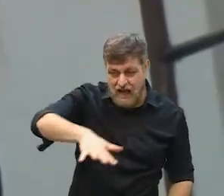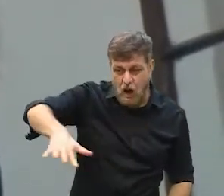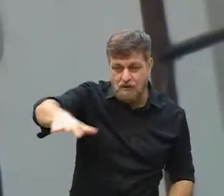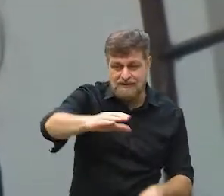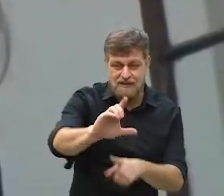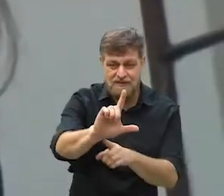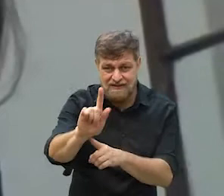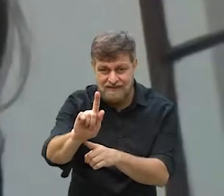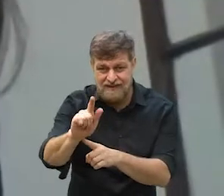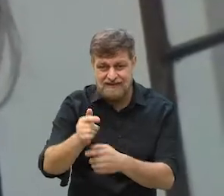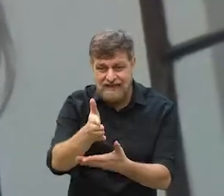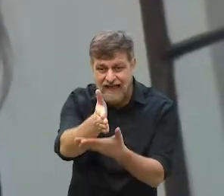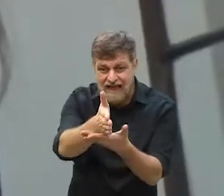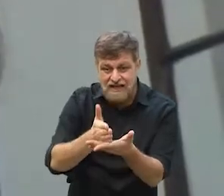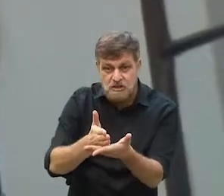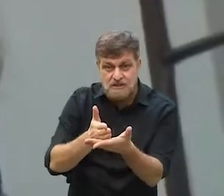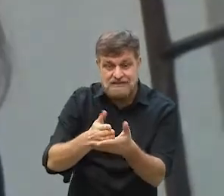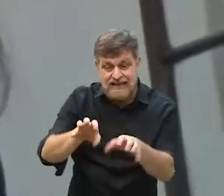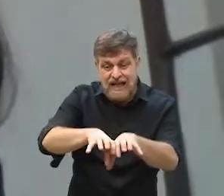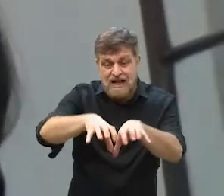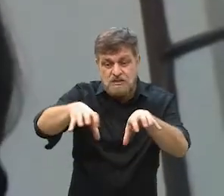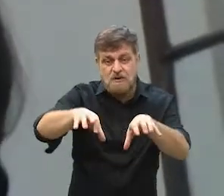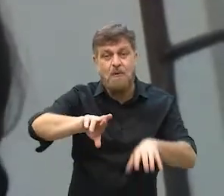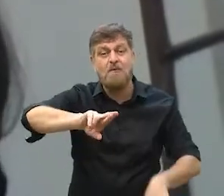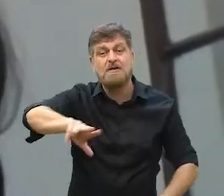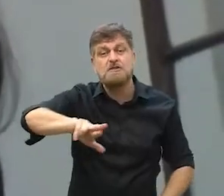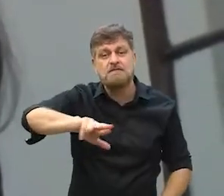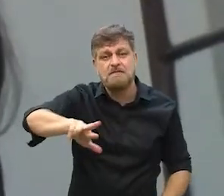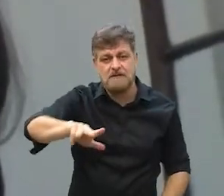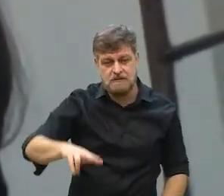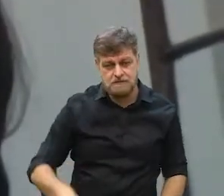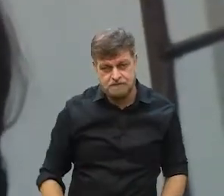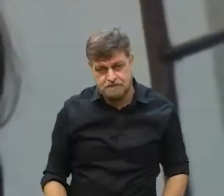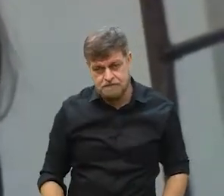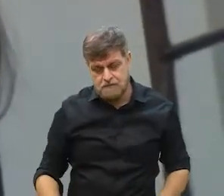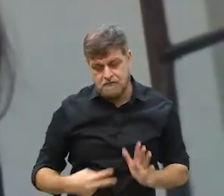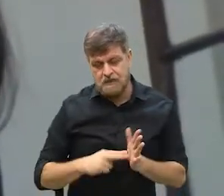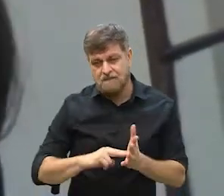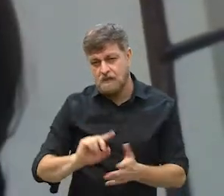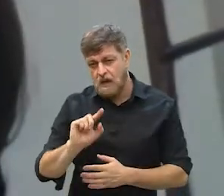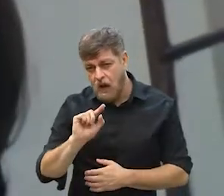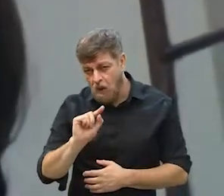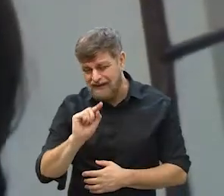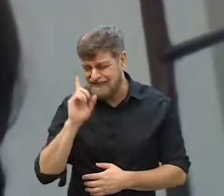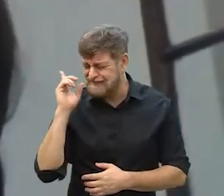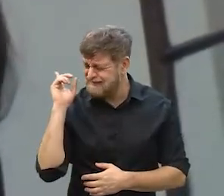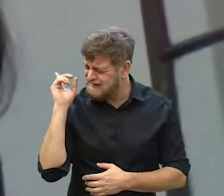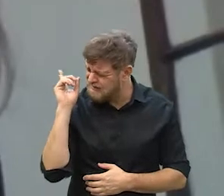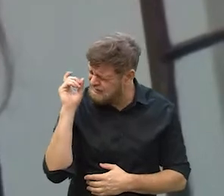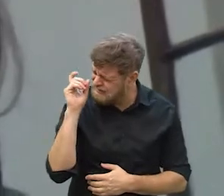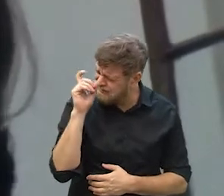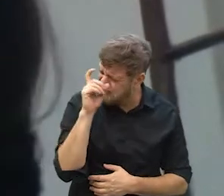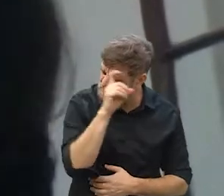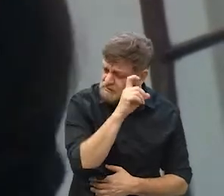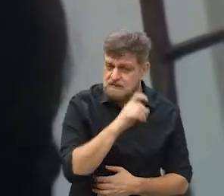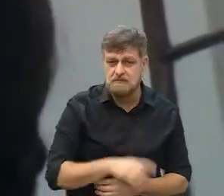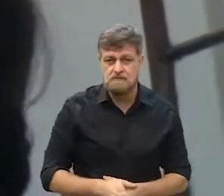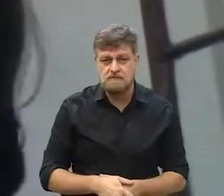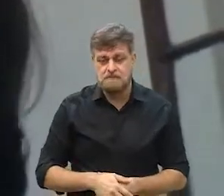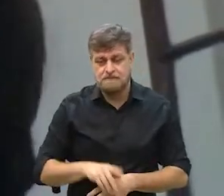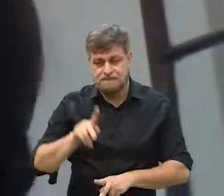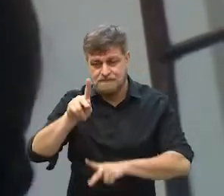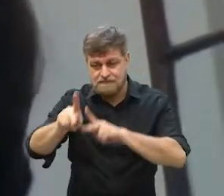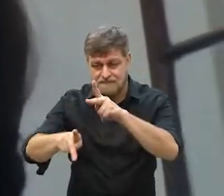por divisões diferentes. Isto implica numa dificuldade